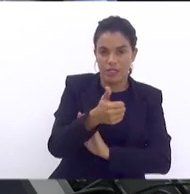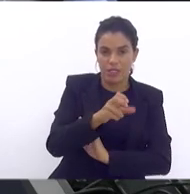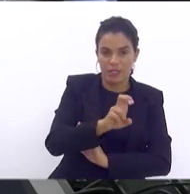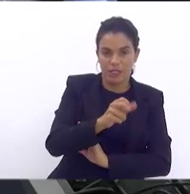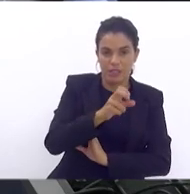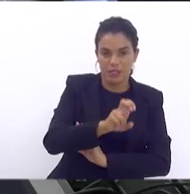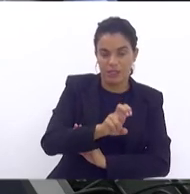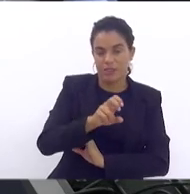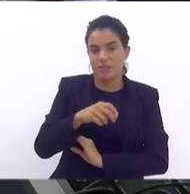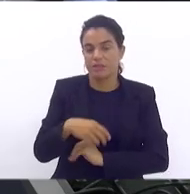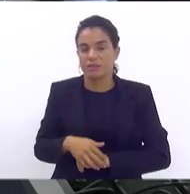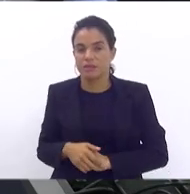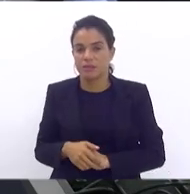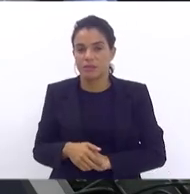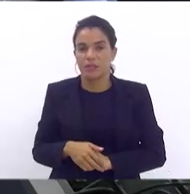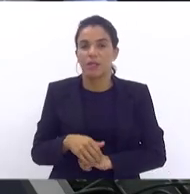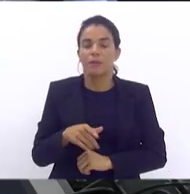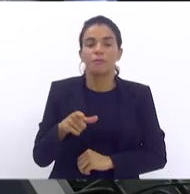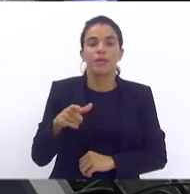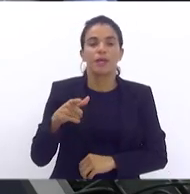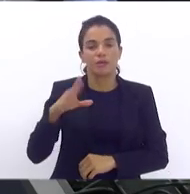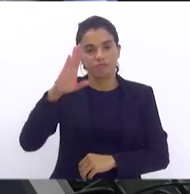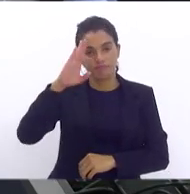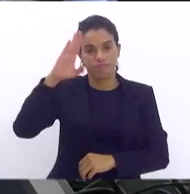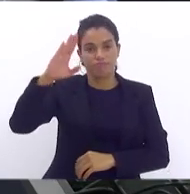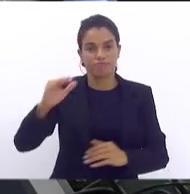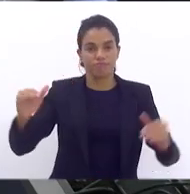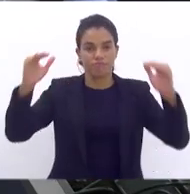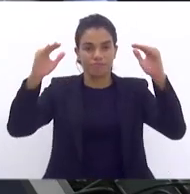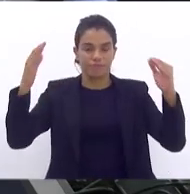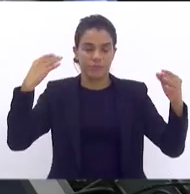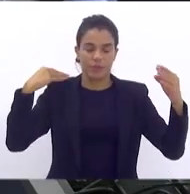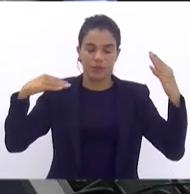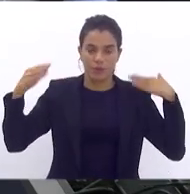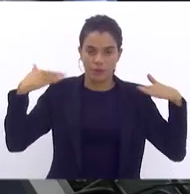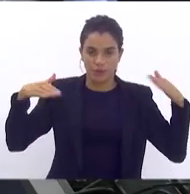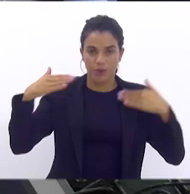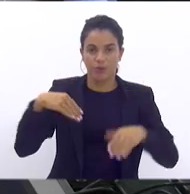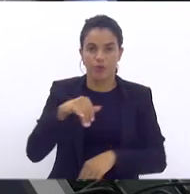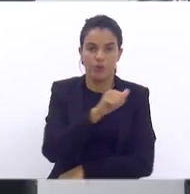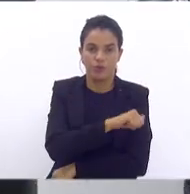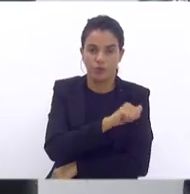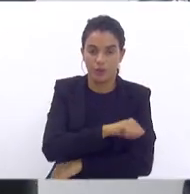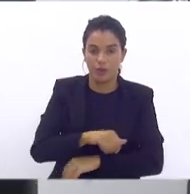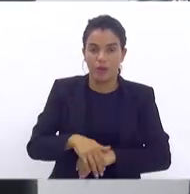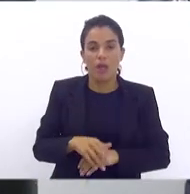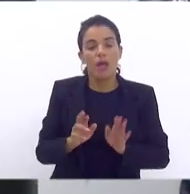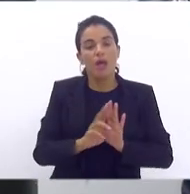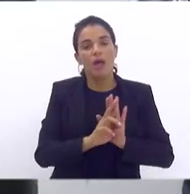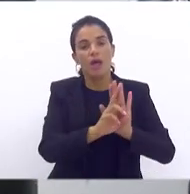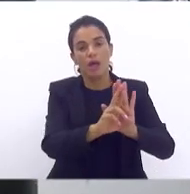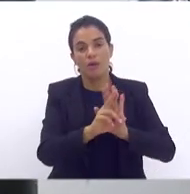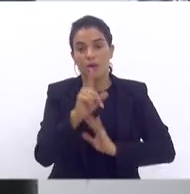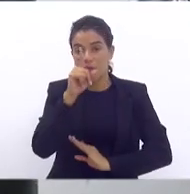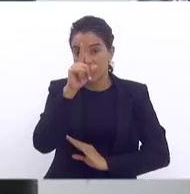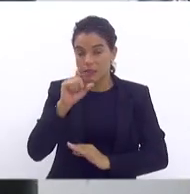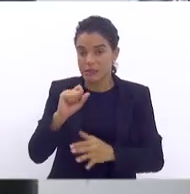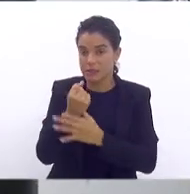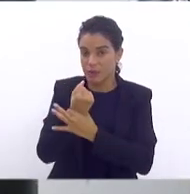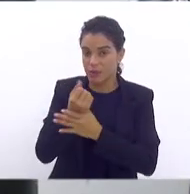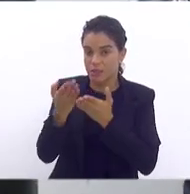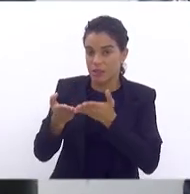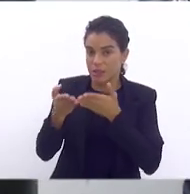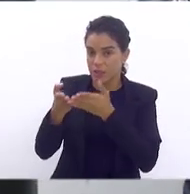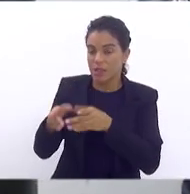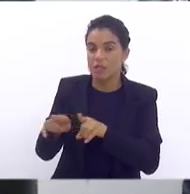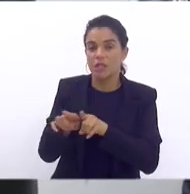1515, pela Capitania de Esporte, emitido pela Capitania de Esporte do Rio de Janeiro, o navio em que estão representados risco à segurança da navegação